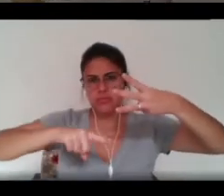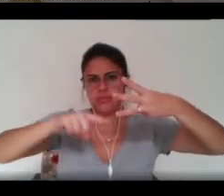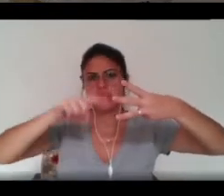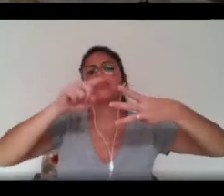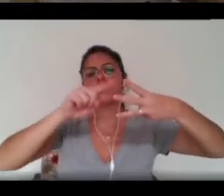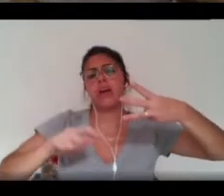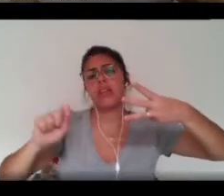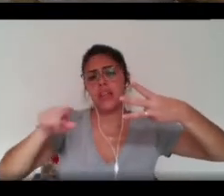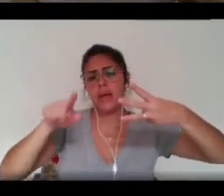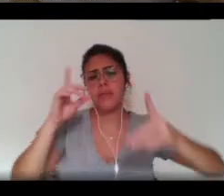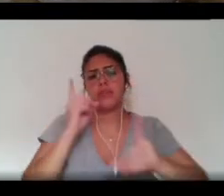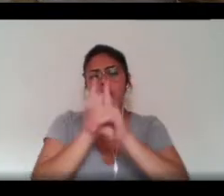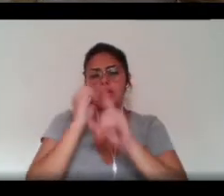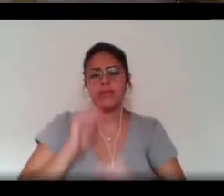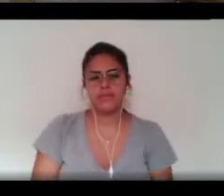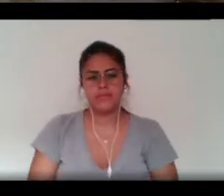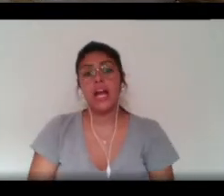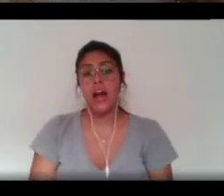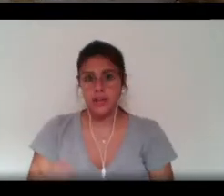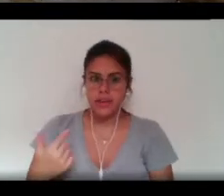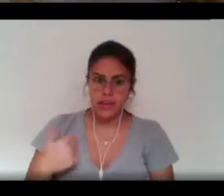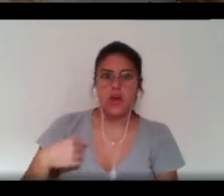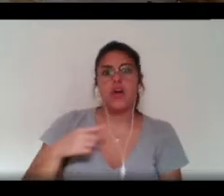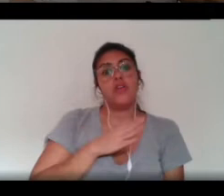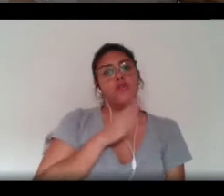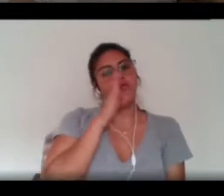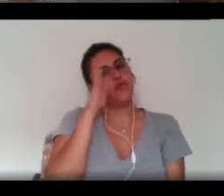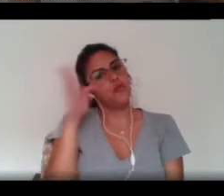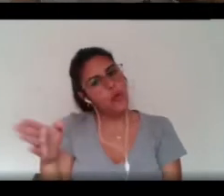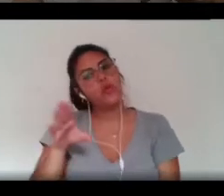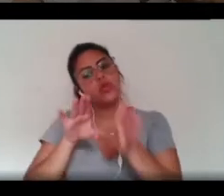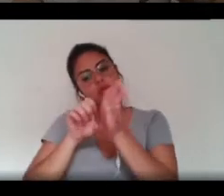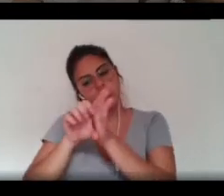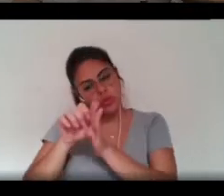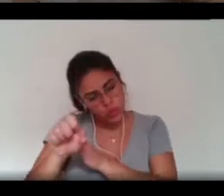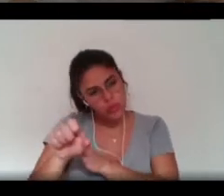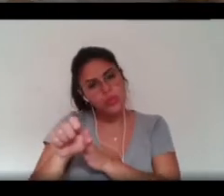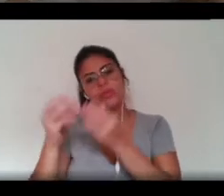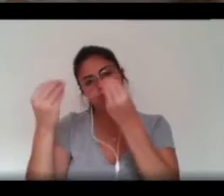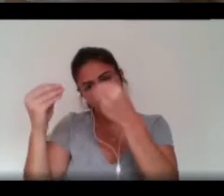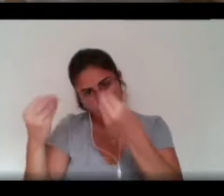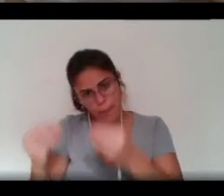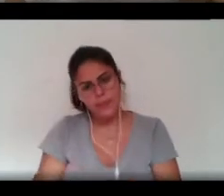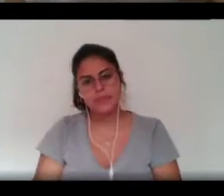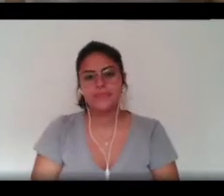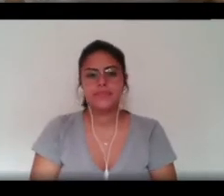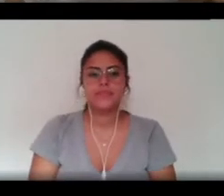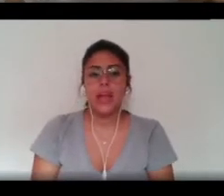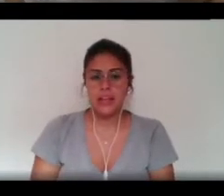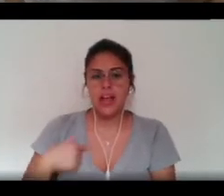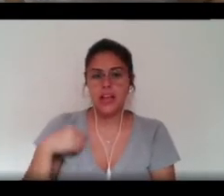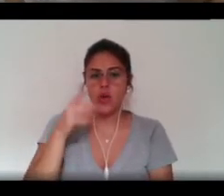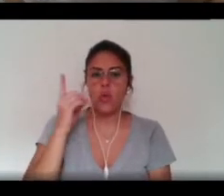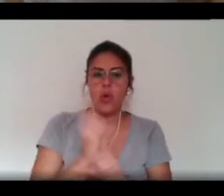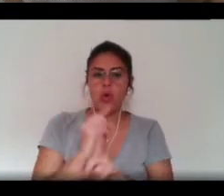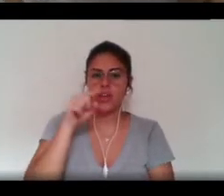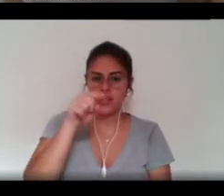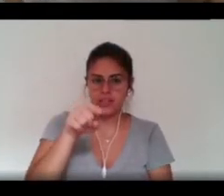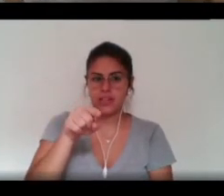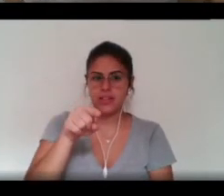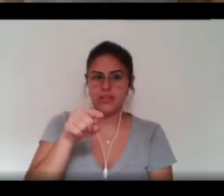isso para saber, né, depois de todas essas contas, qual dessas velocidades é que eu vou usar. E aí eu botei aqui para